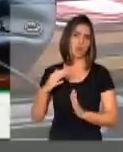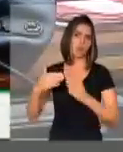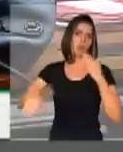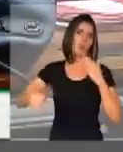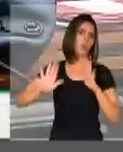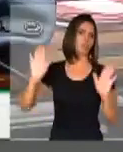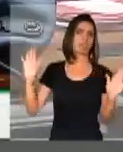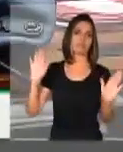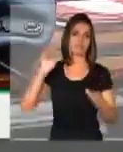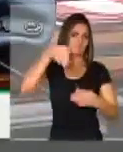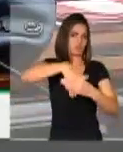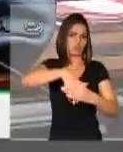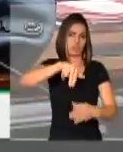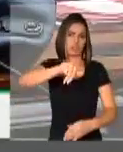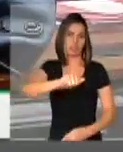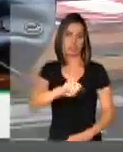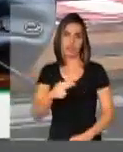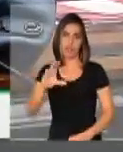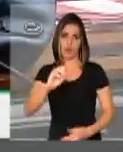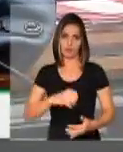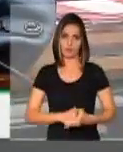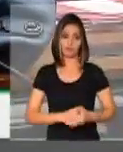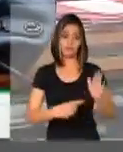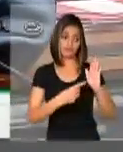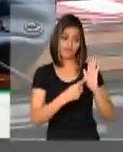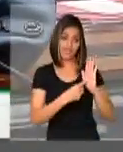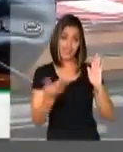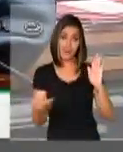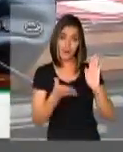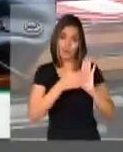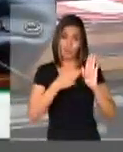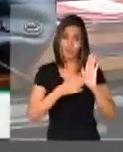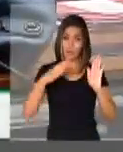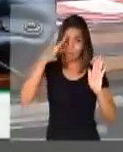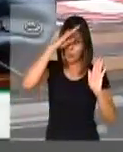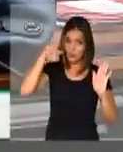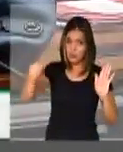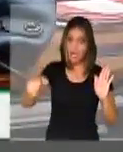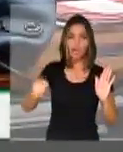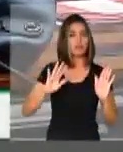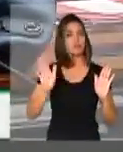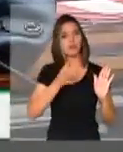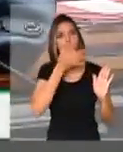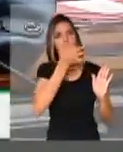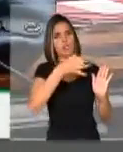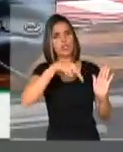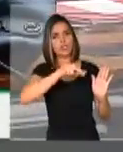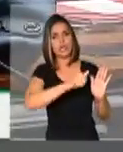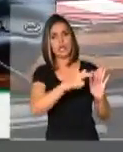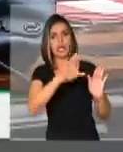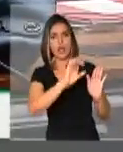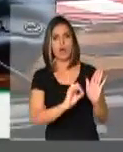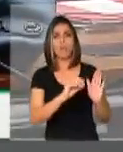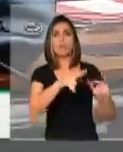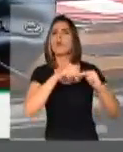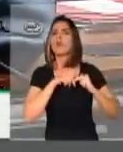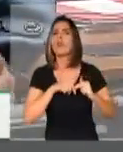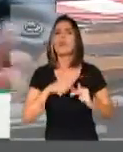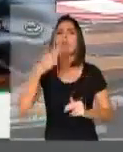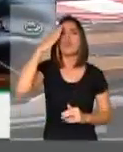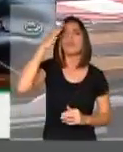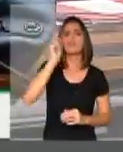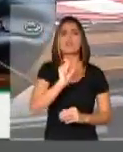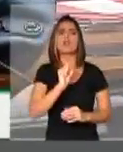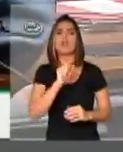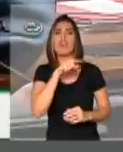E me posiciono contra esta reforma por entender que ela fere os